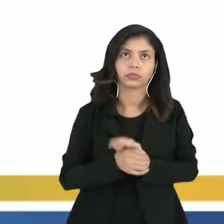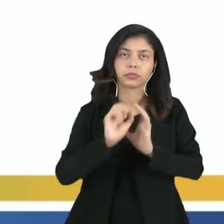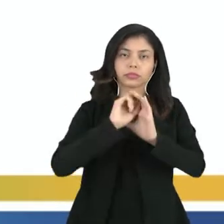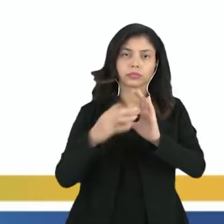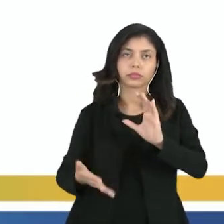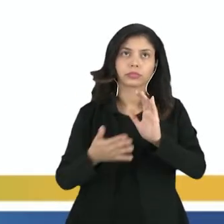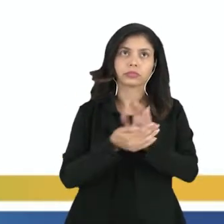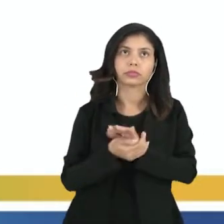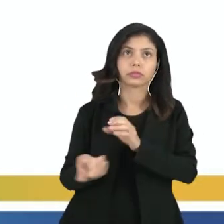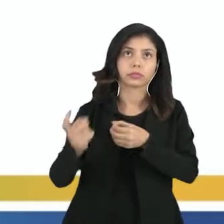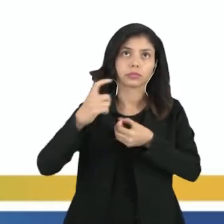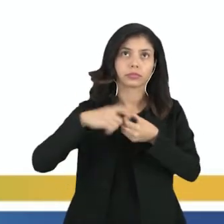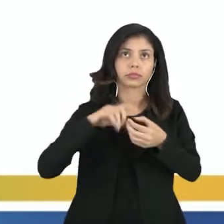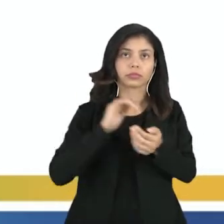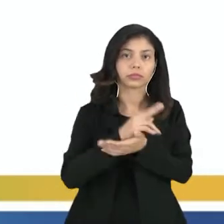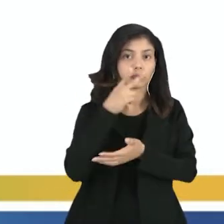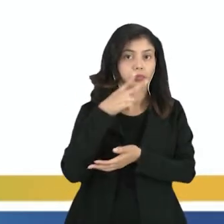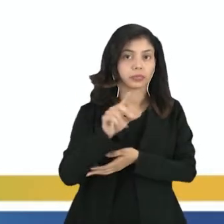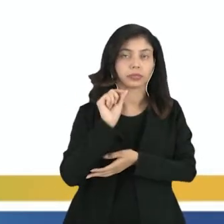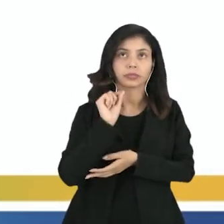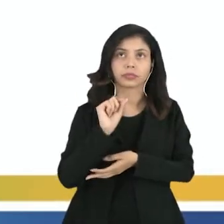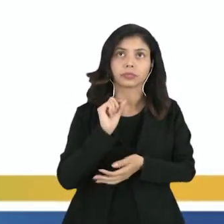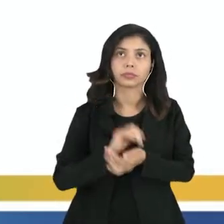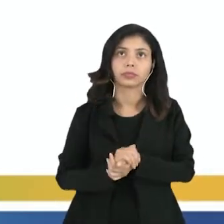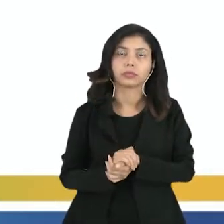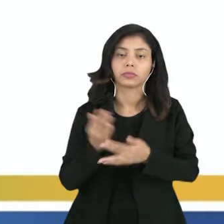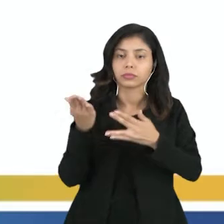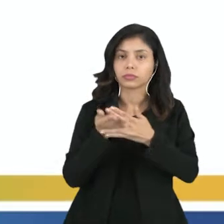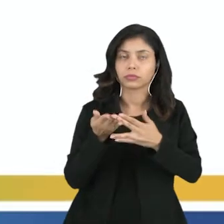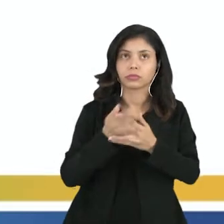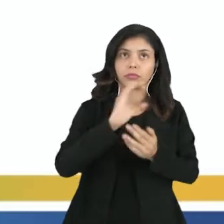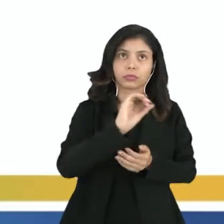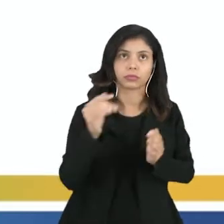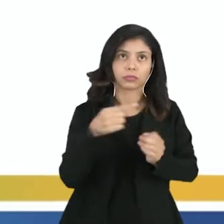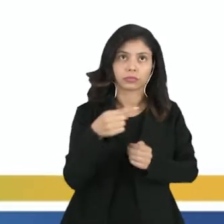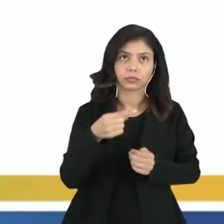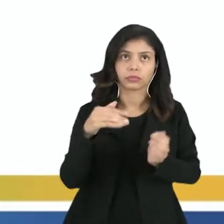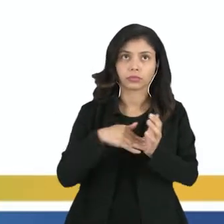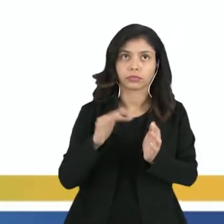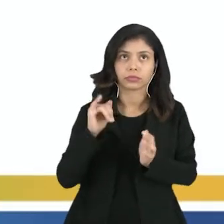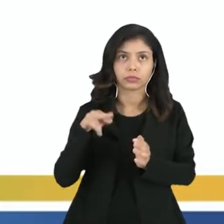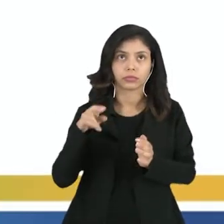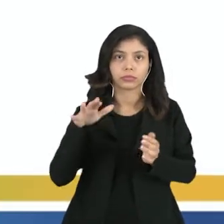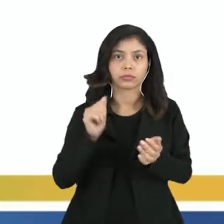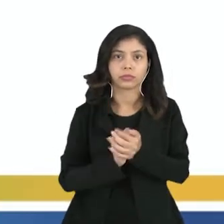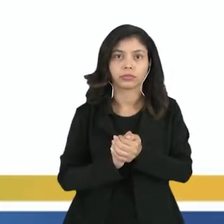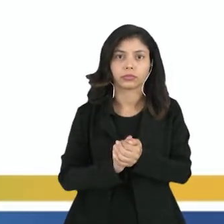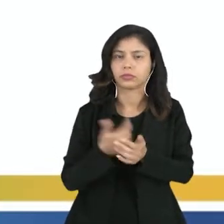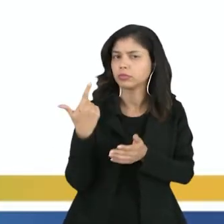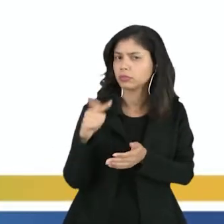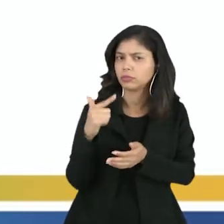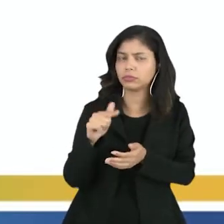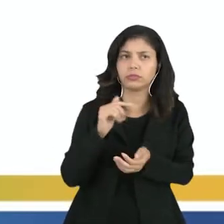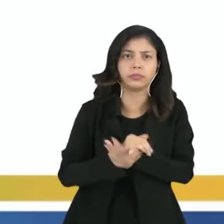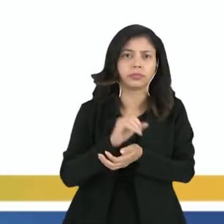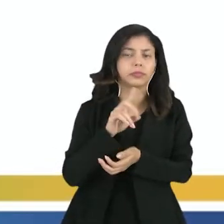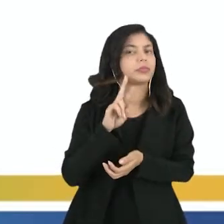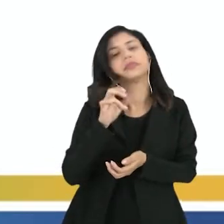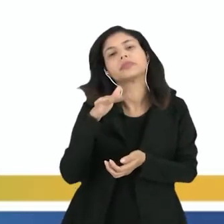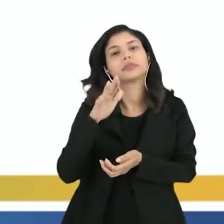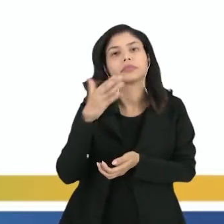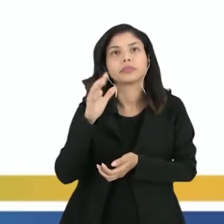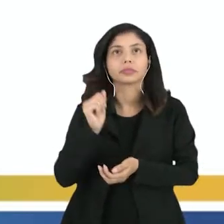às características. Retomando, vimos que no intervalo de 0 a menos infinito não há definição dessa